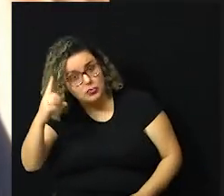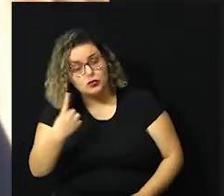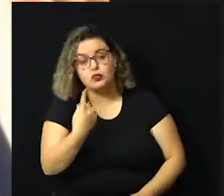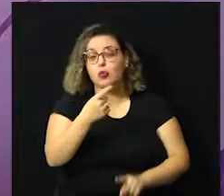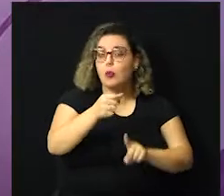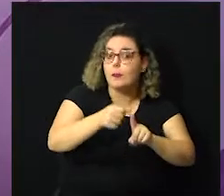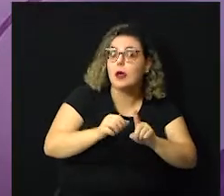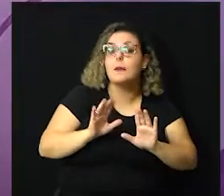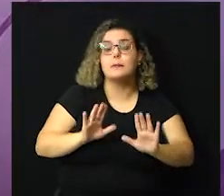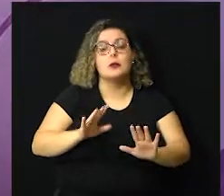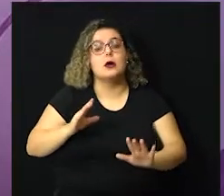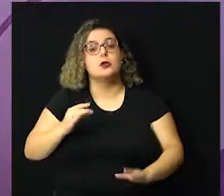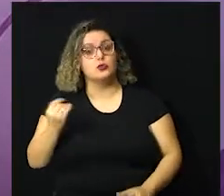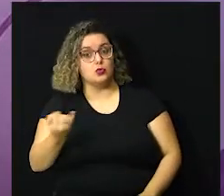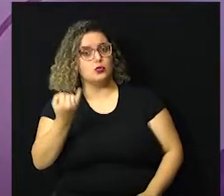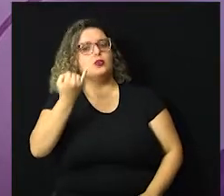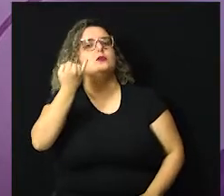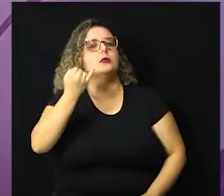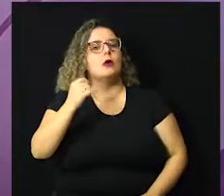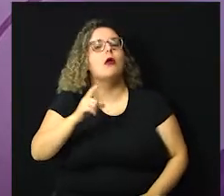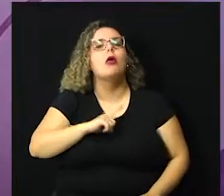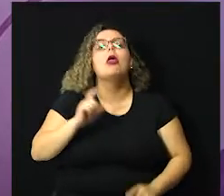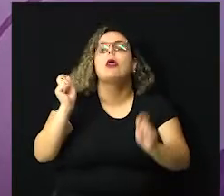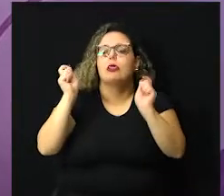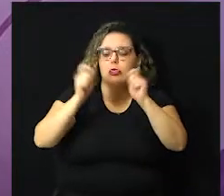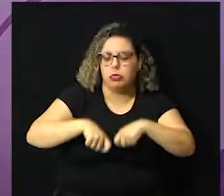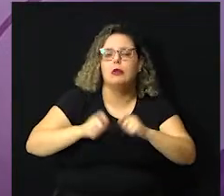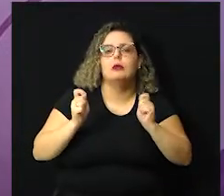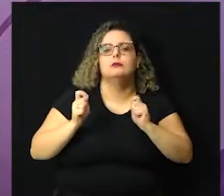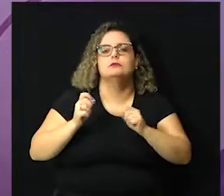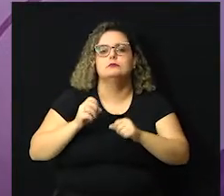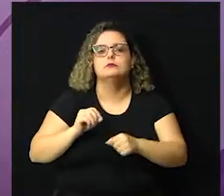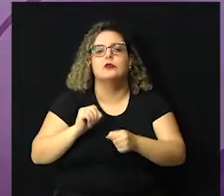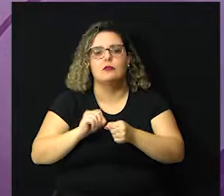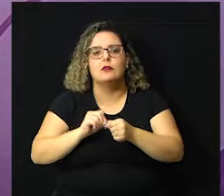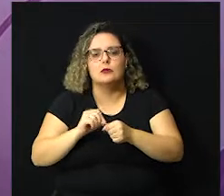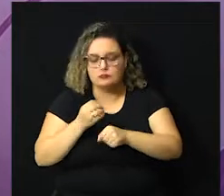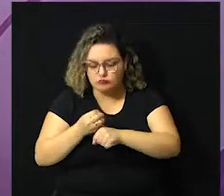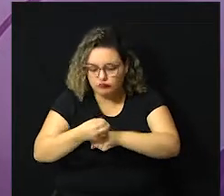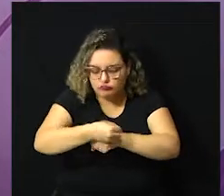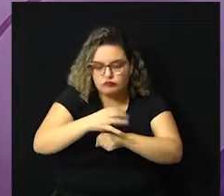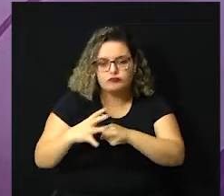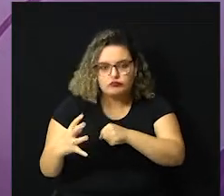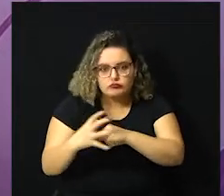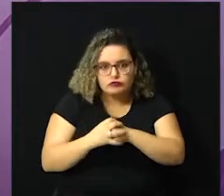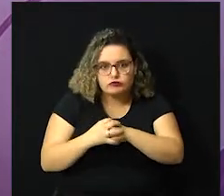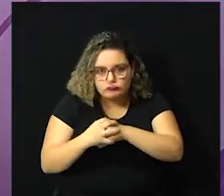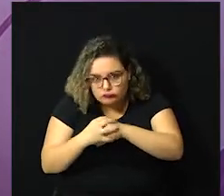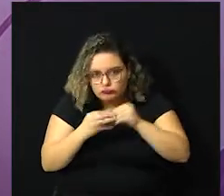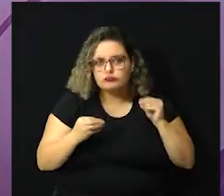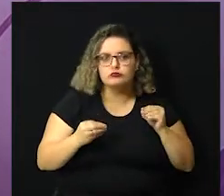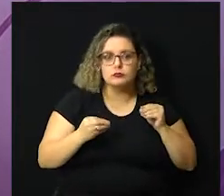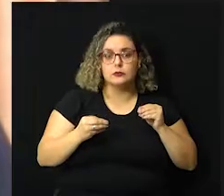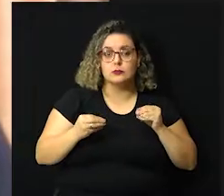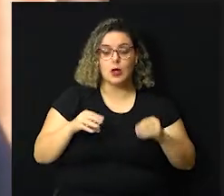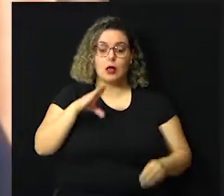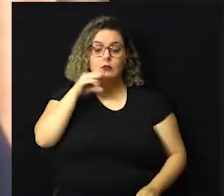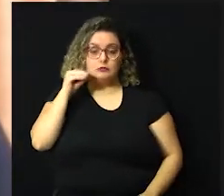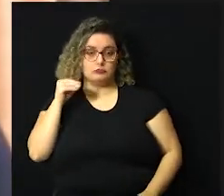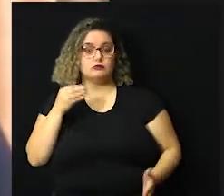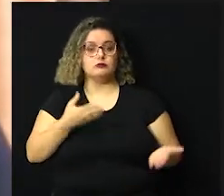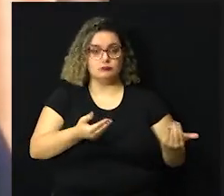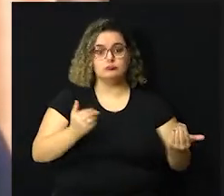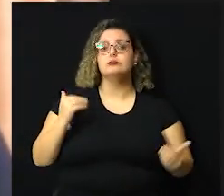importante, Viviane, é que essas crianças tenham a capacidade de produzir essa defesa. Já na fase de adolescência e na fase adulta, por